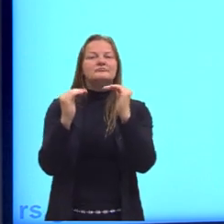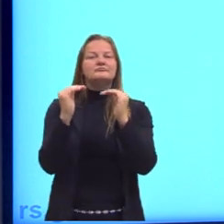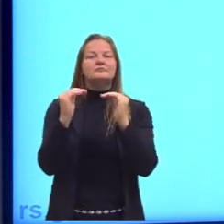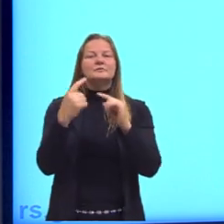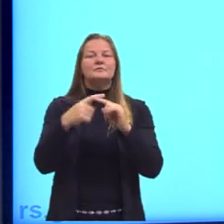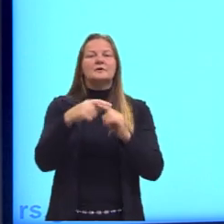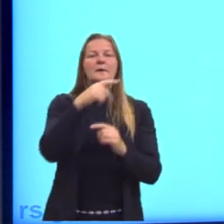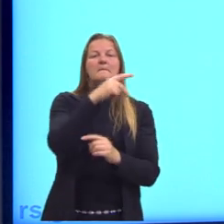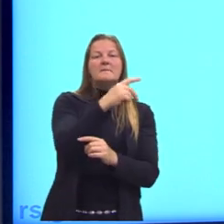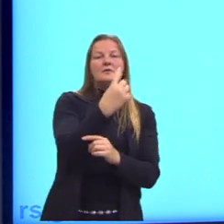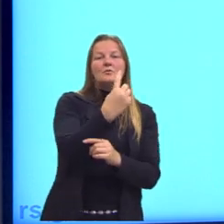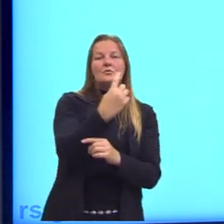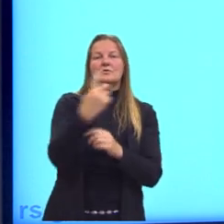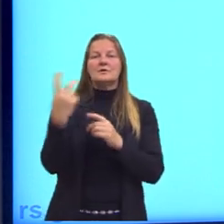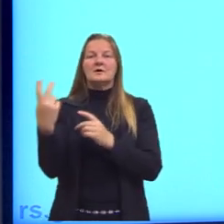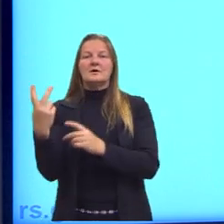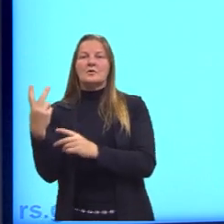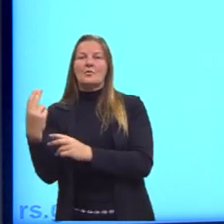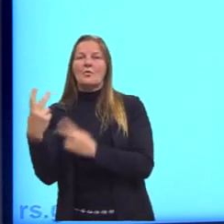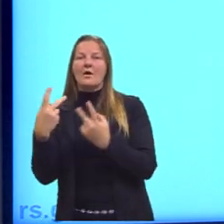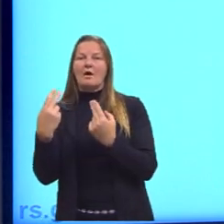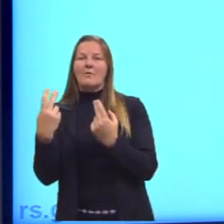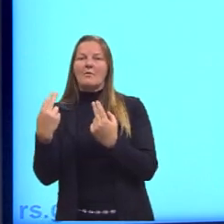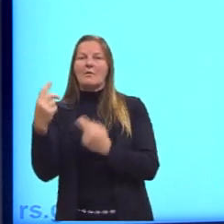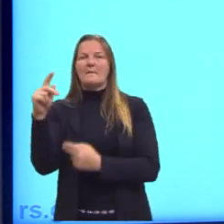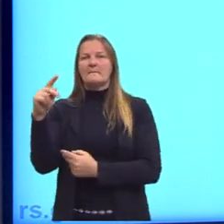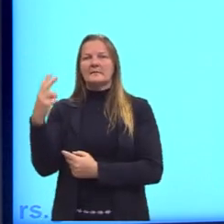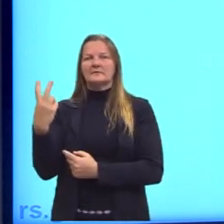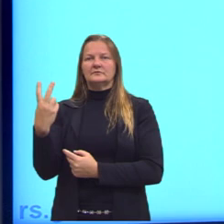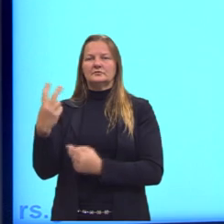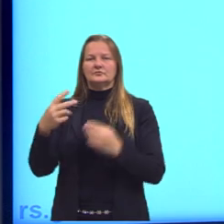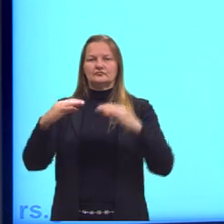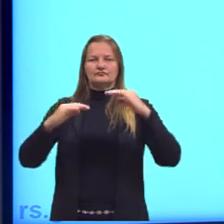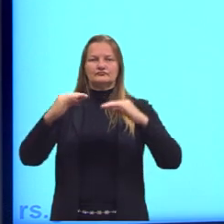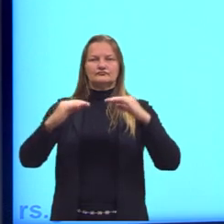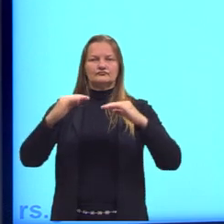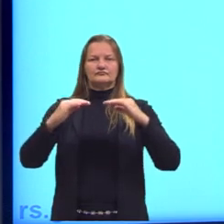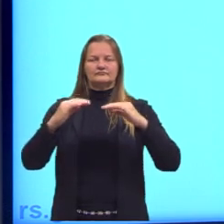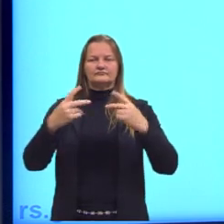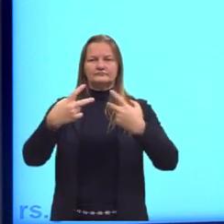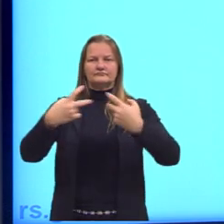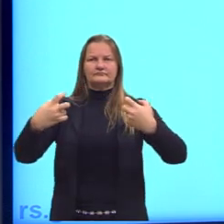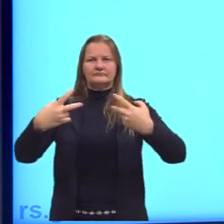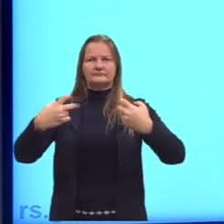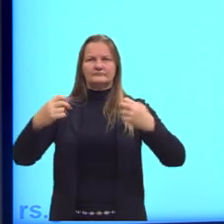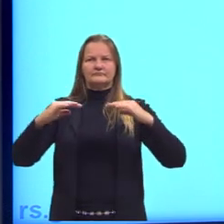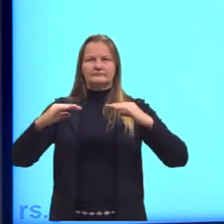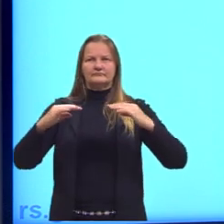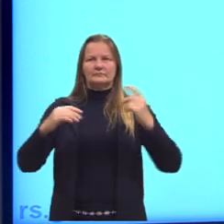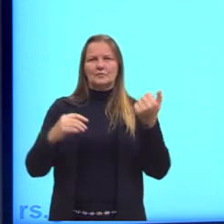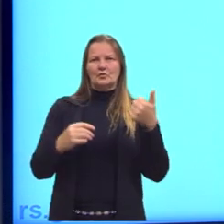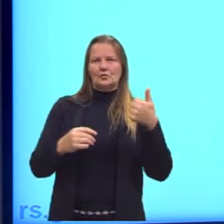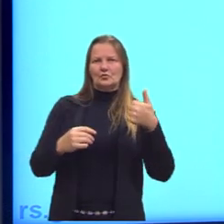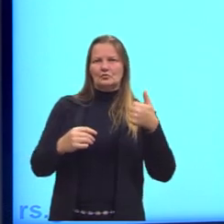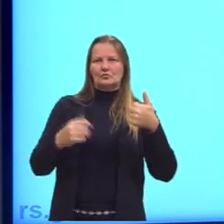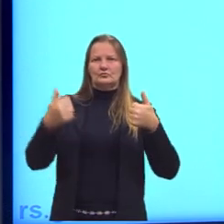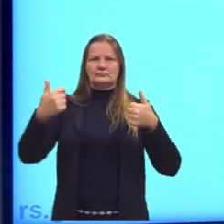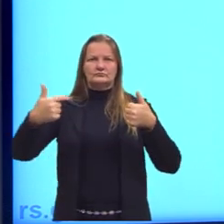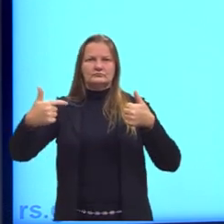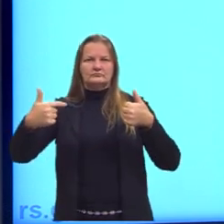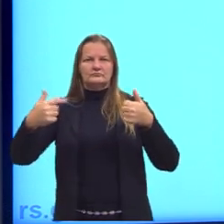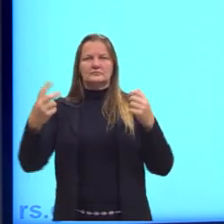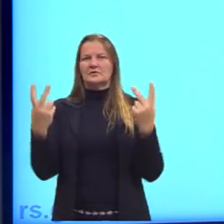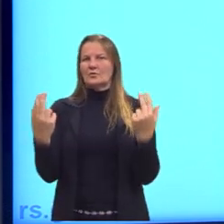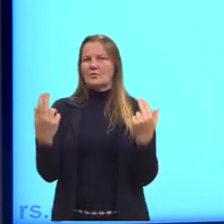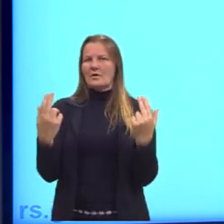porque porque tem um = P2 a gente tem que uma igualdade Então se a gente tem uma coisa que de um lado a gente tem que ter a mesma